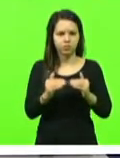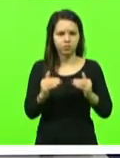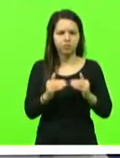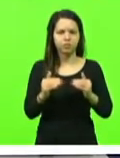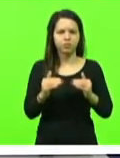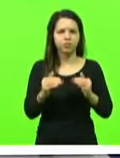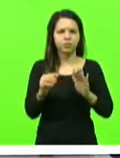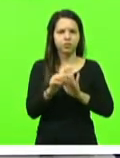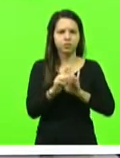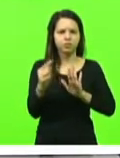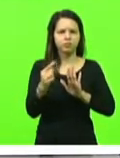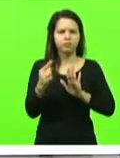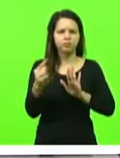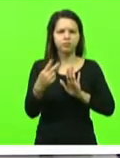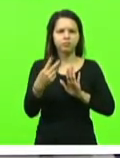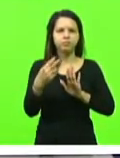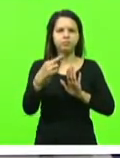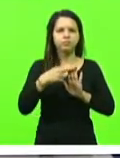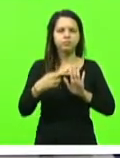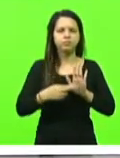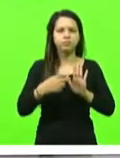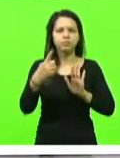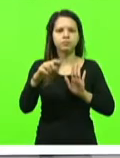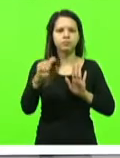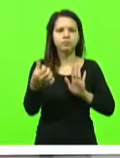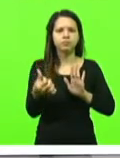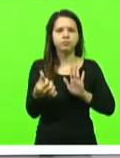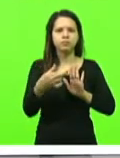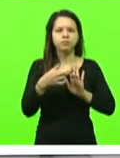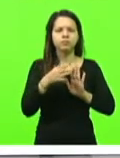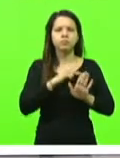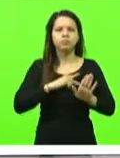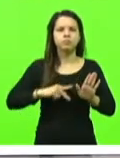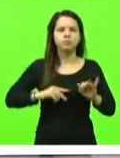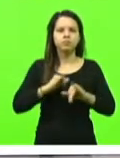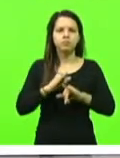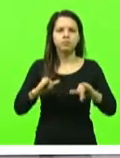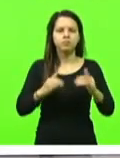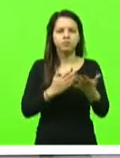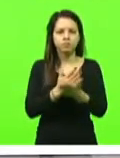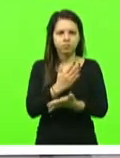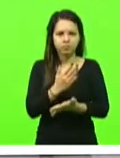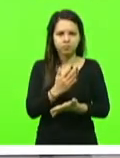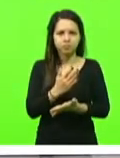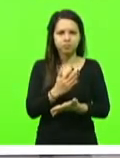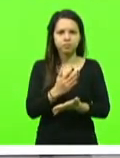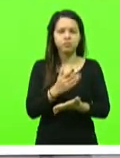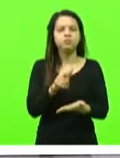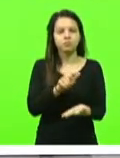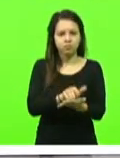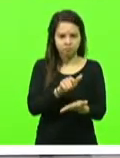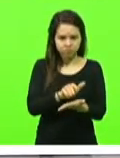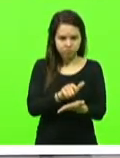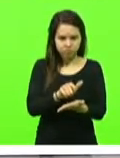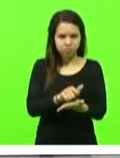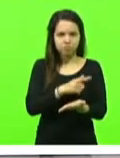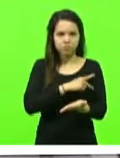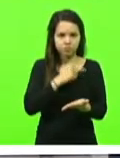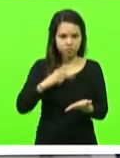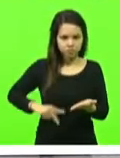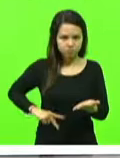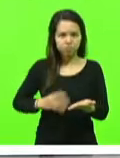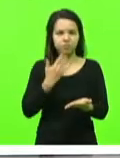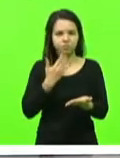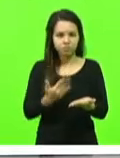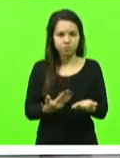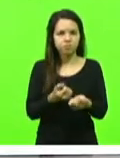1º do artigo 106 do Regimento Interno, o senhor presidente deu-a por aprovada. Expediente, o senhor presidente solicitou que se